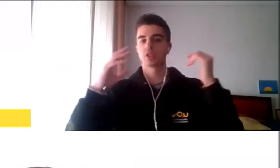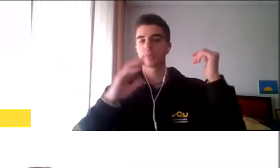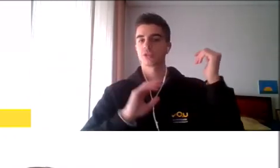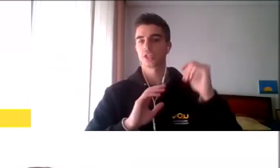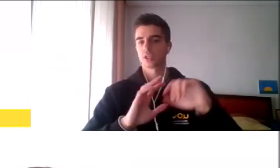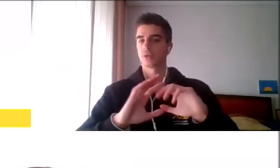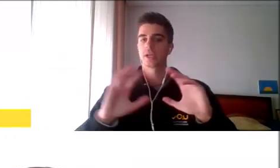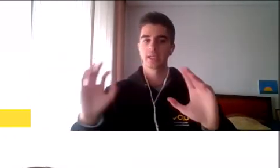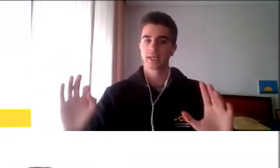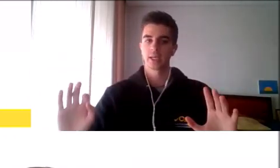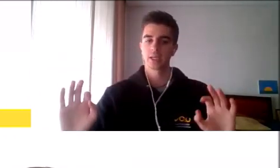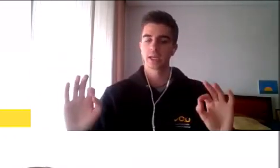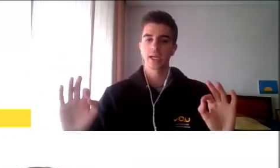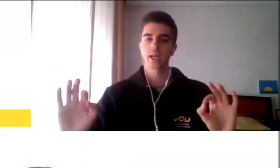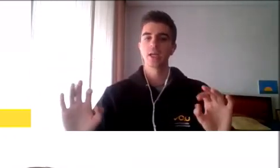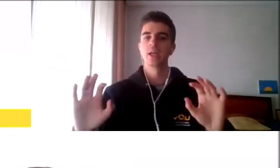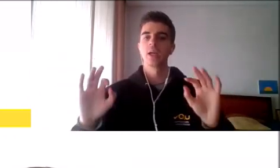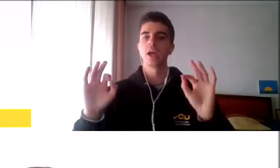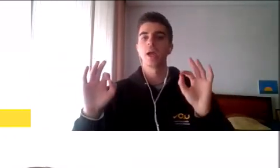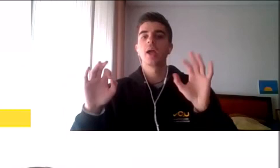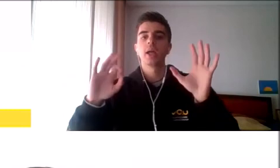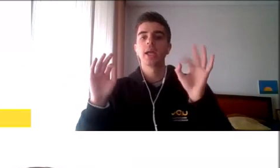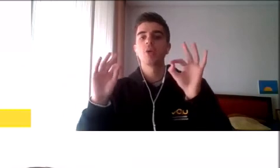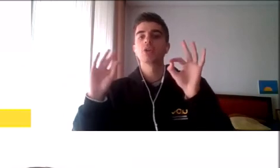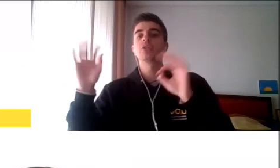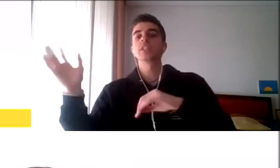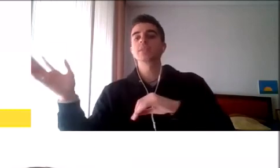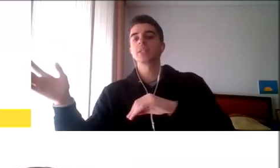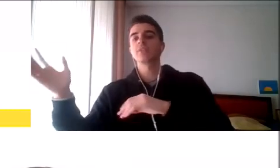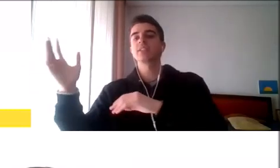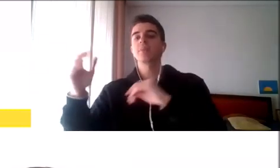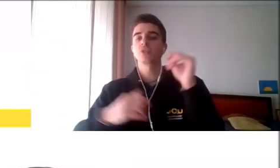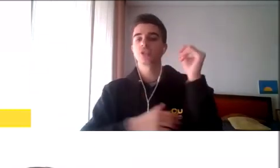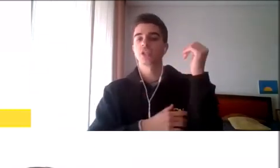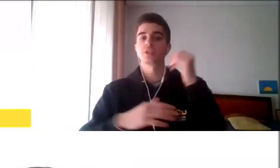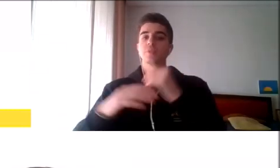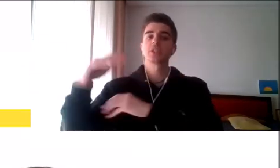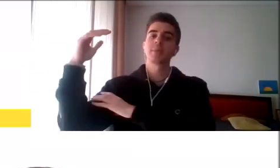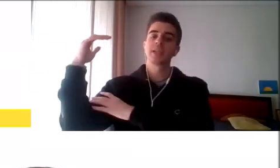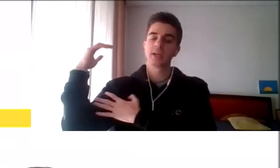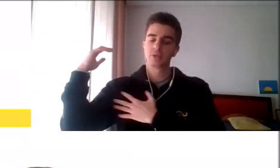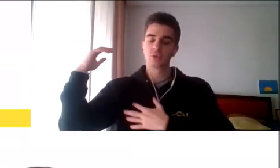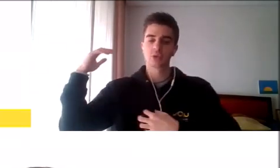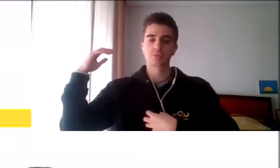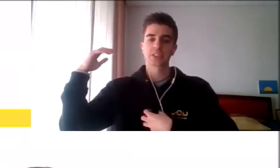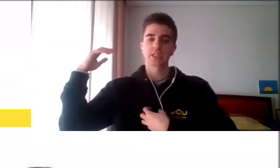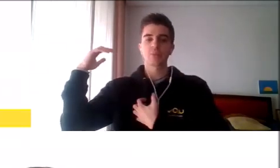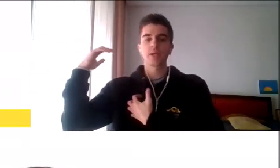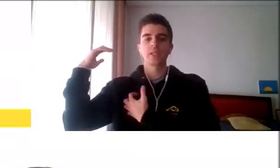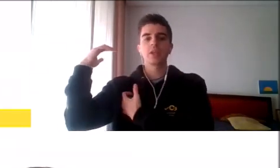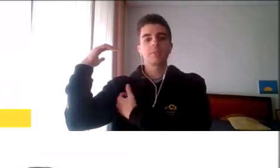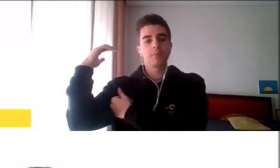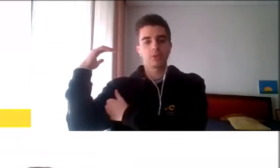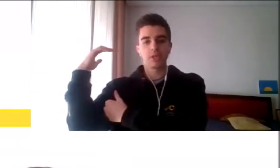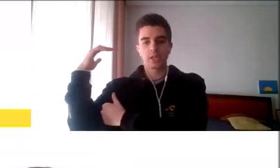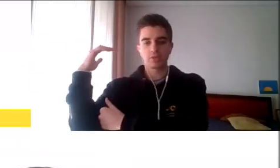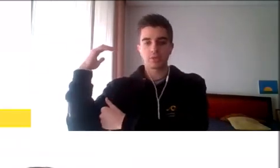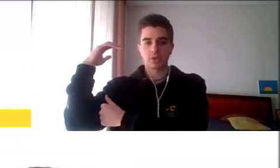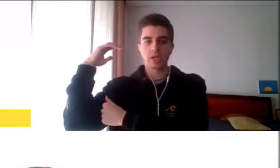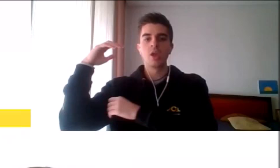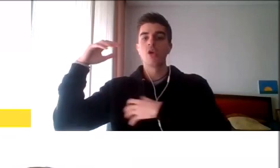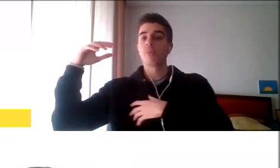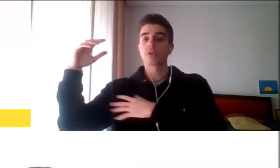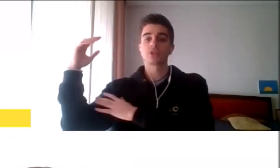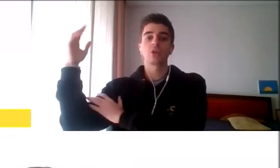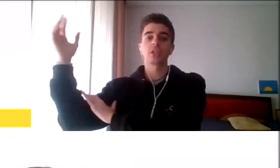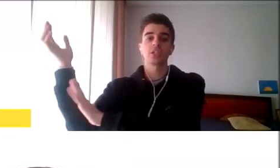não é só para o esquerdo, não é a regra. É o que acontece mais vezes é ir para o esquerdo, mas pode também a dor começar no peito e ir para o direito,